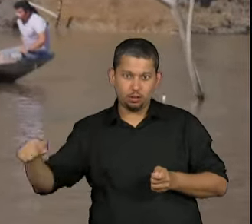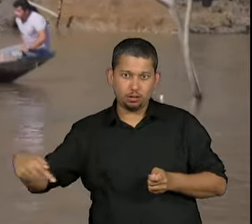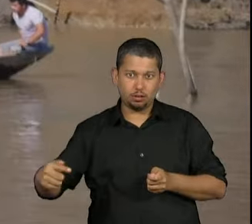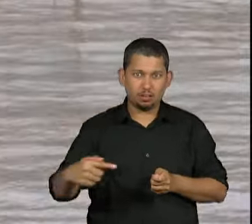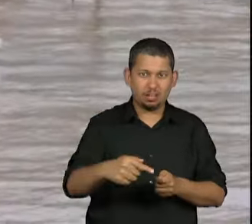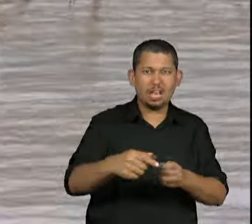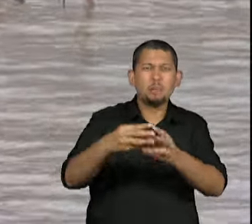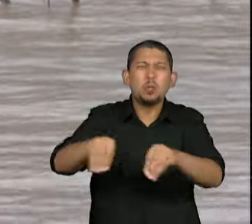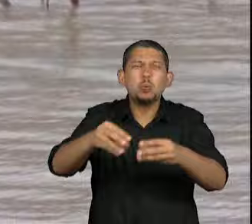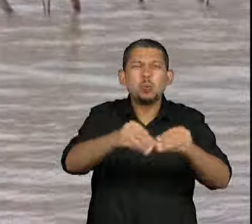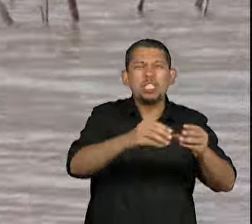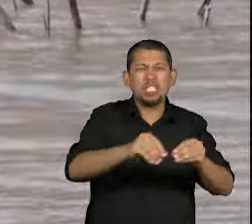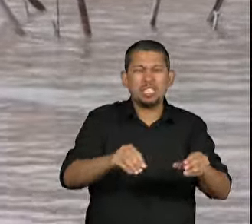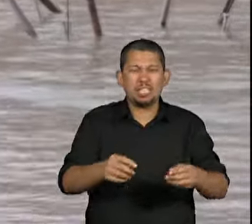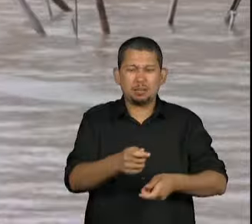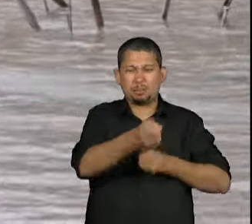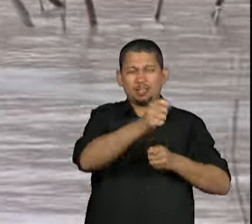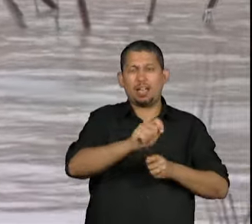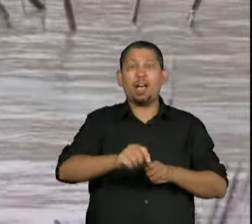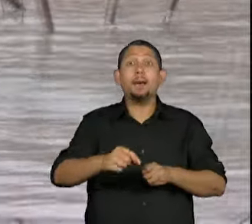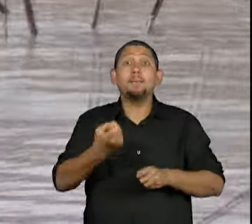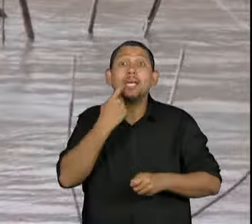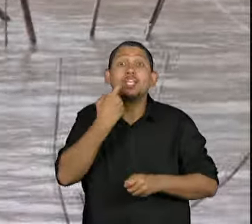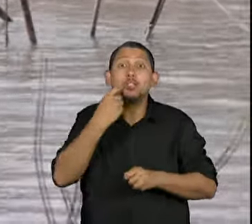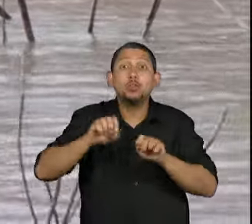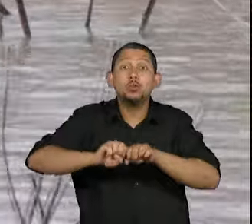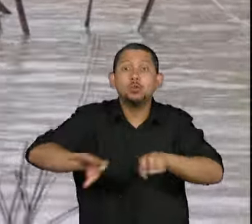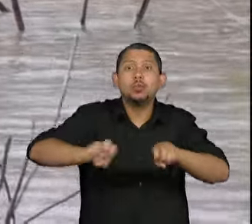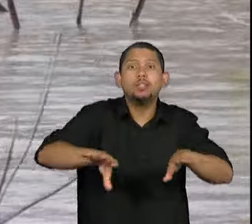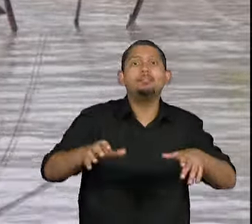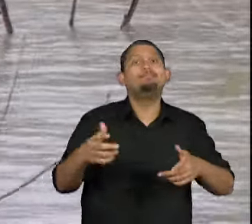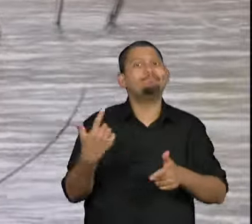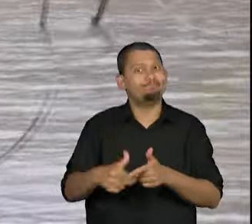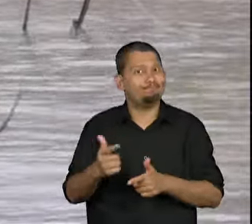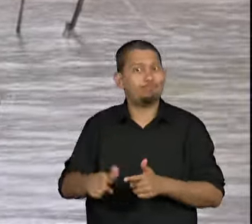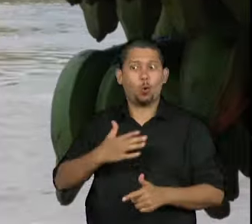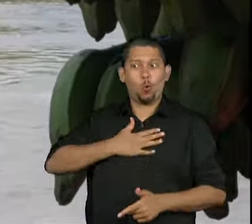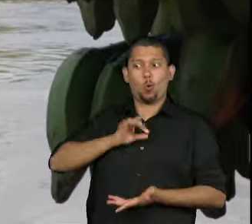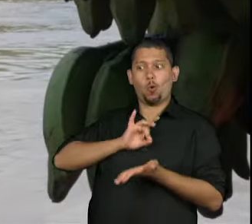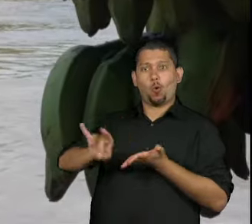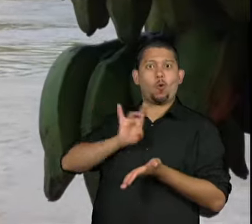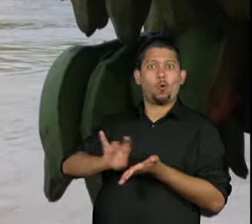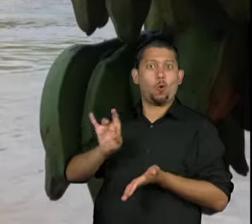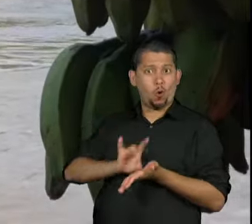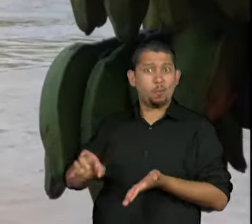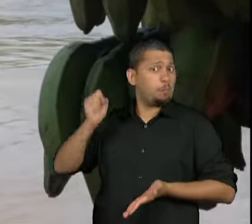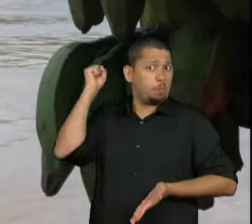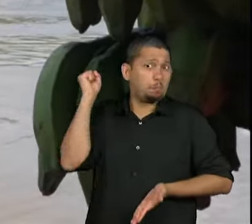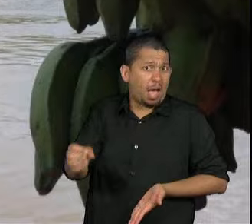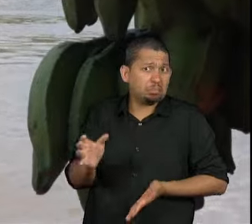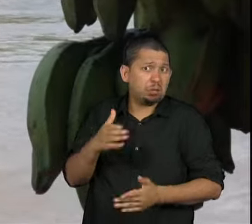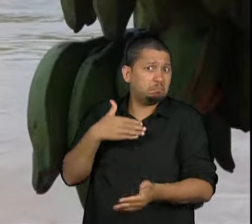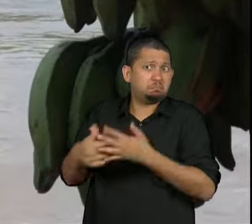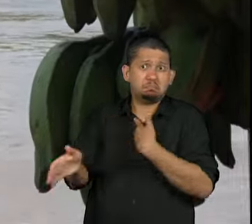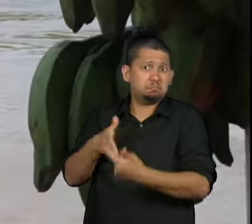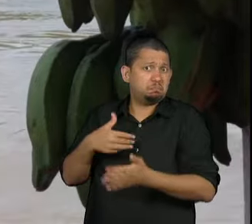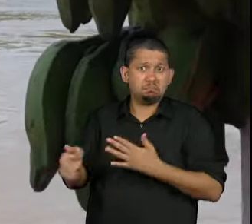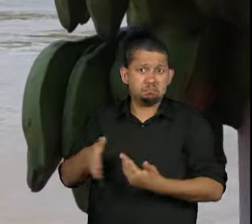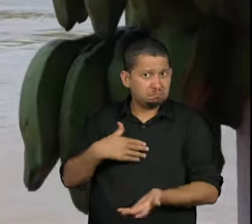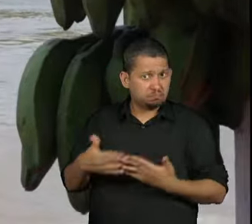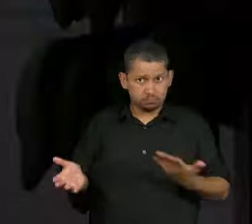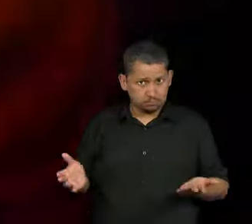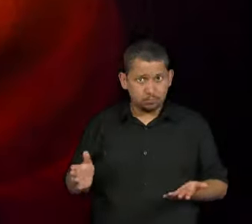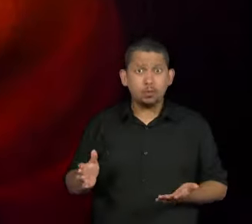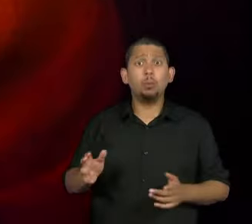redes, estragar o pescado em si, Então eles têm um conflito. Então, às vezes, acontece deles matarem os animais intencionalmente por conta